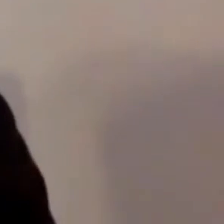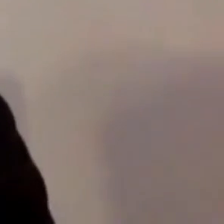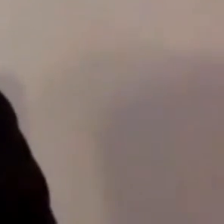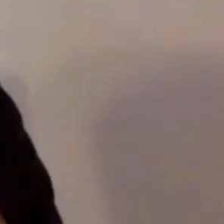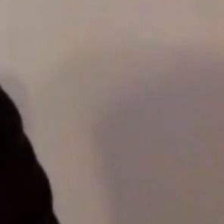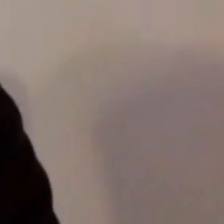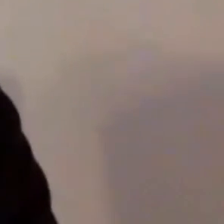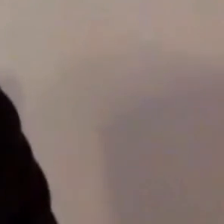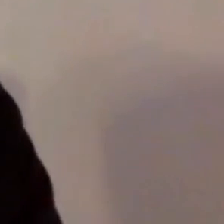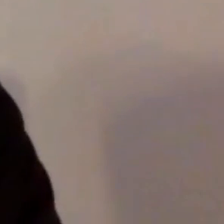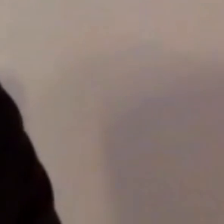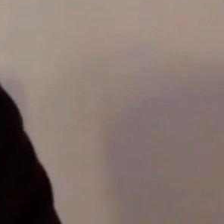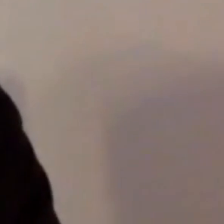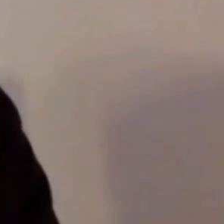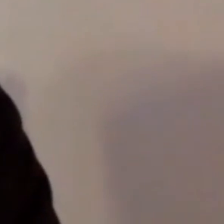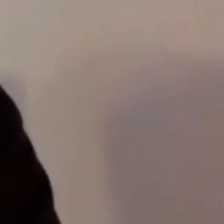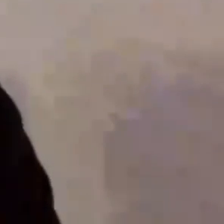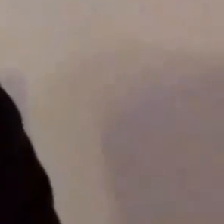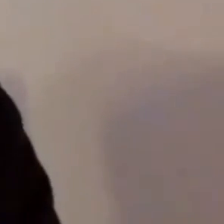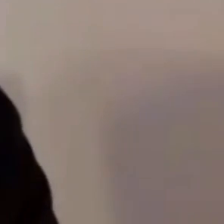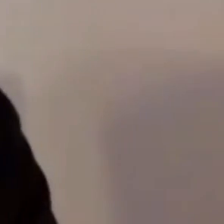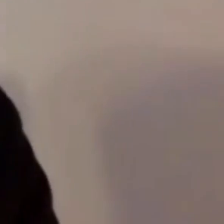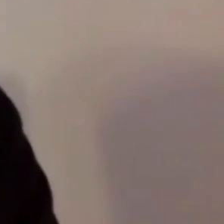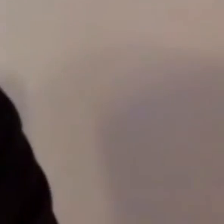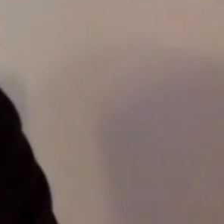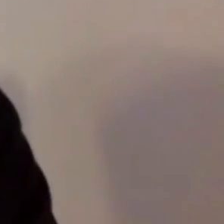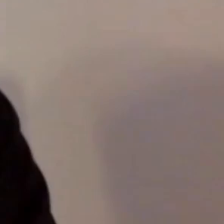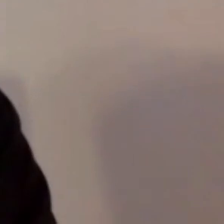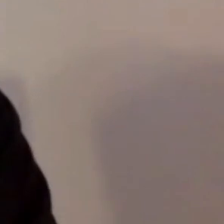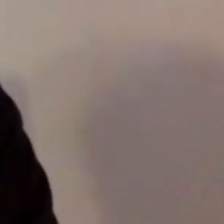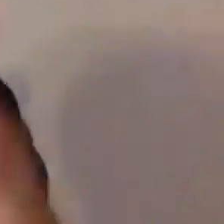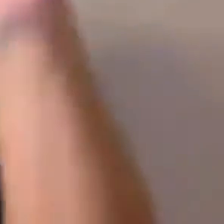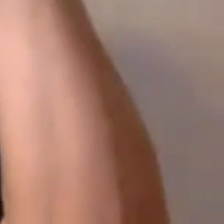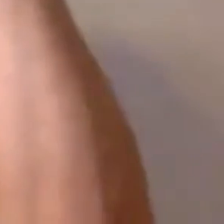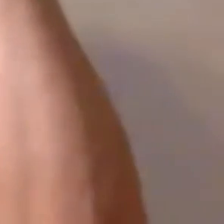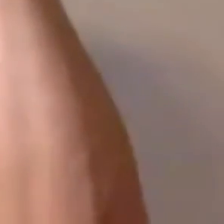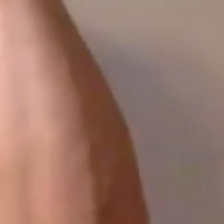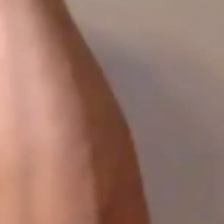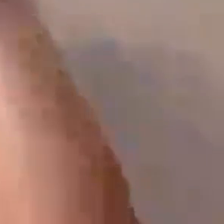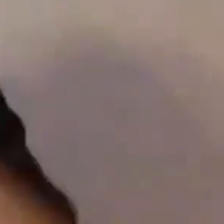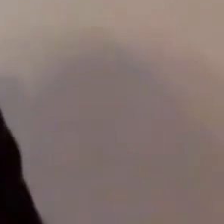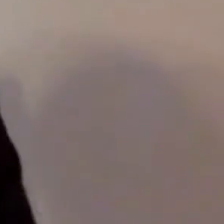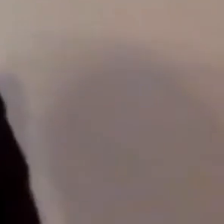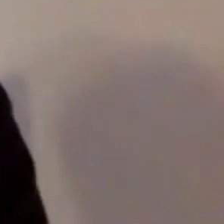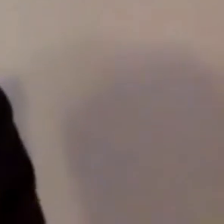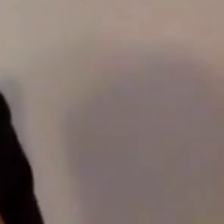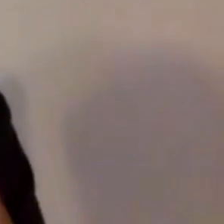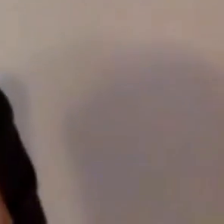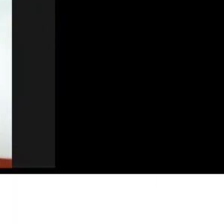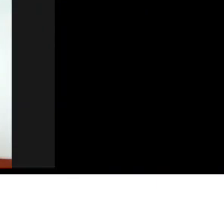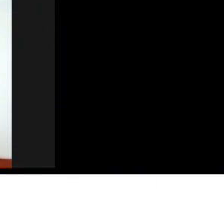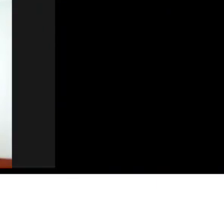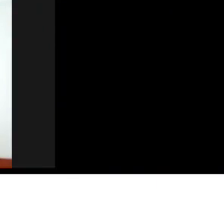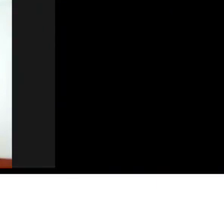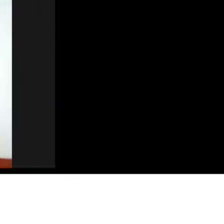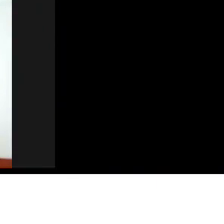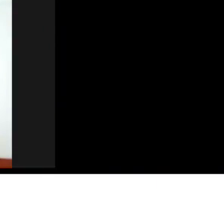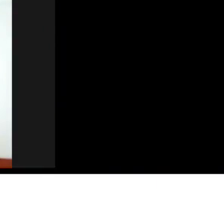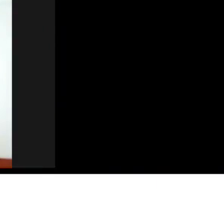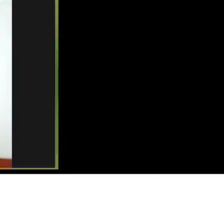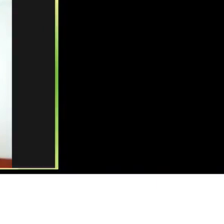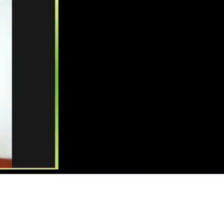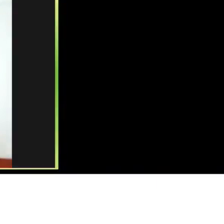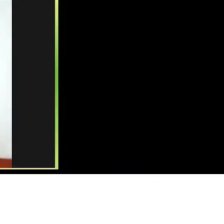estar aqui Tchau, com tchau. vocês, gente. Obrigado, gente. Tchau. Parabéns, Paula. Tchau. Obrigada, Valeu. gente. Feliz Muito bom aniversário, conversar né? com Feliz vocês. aniversário.